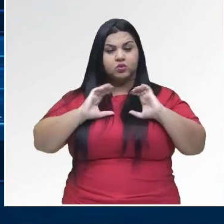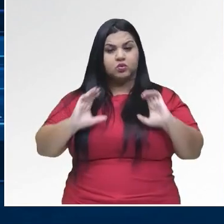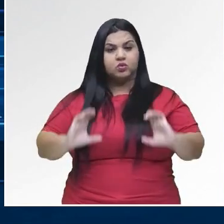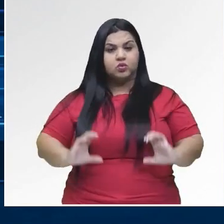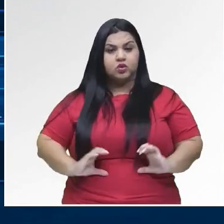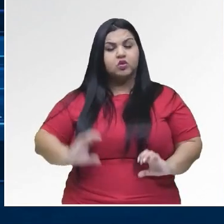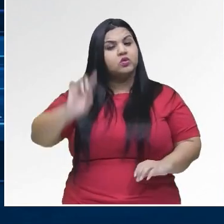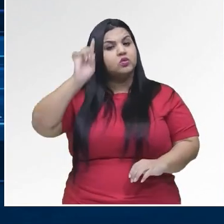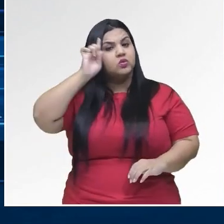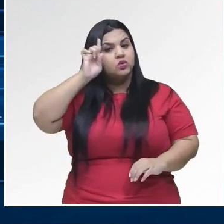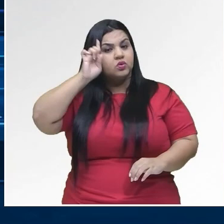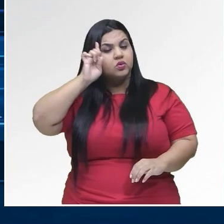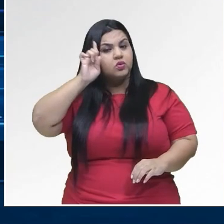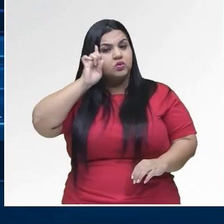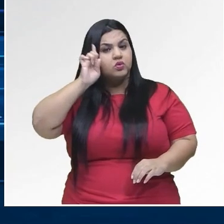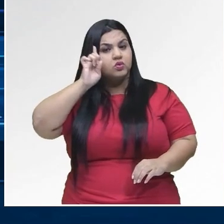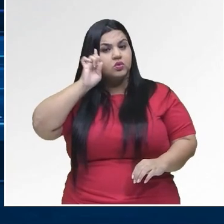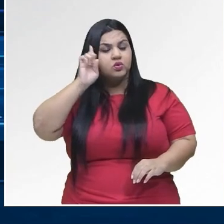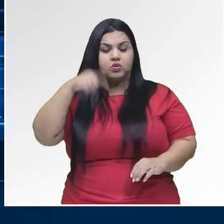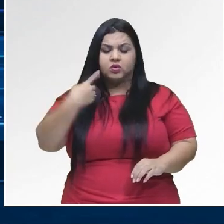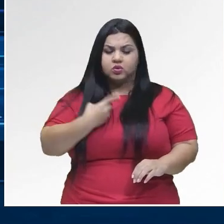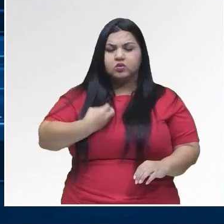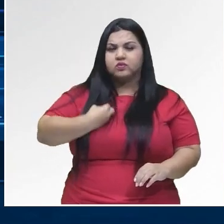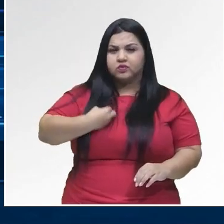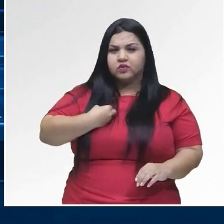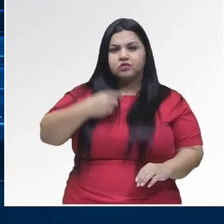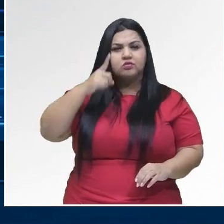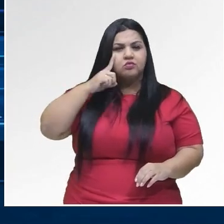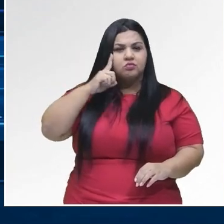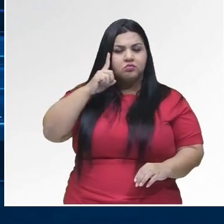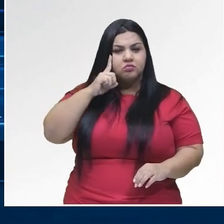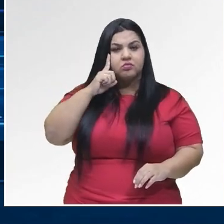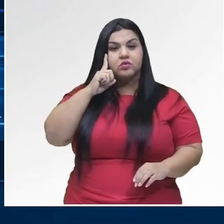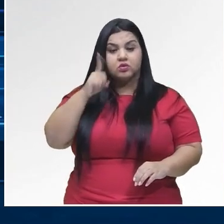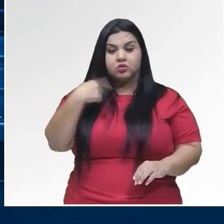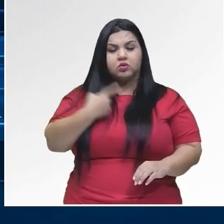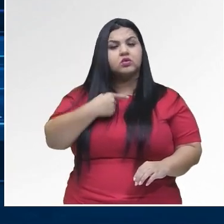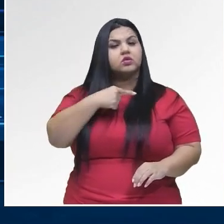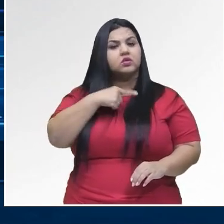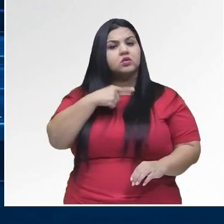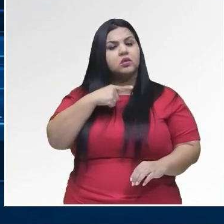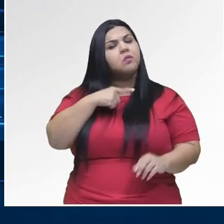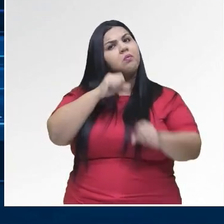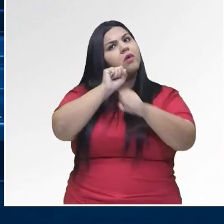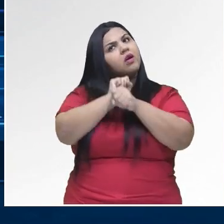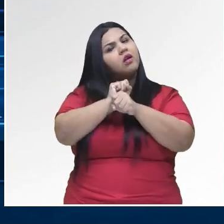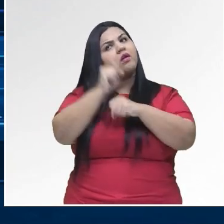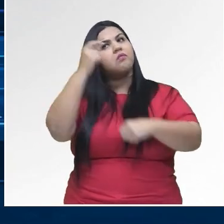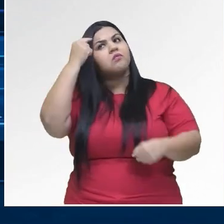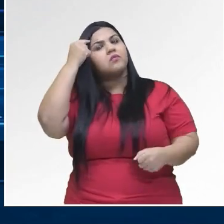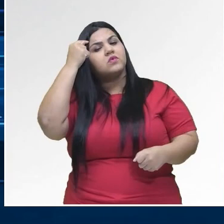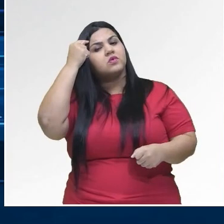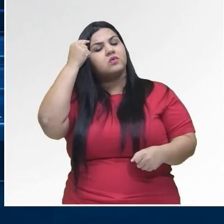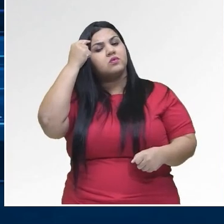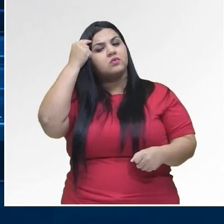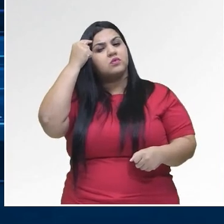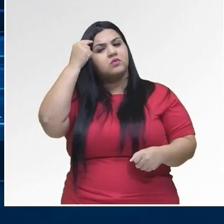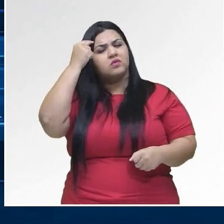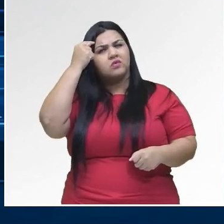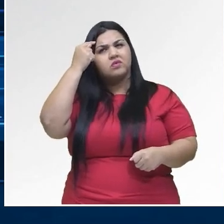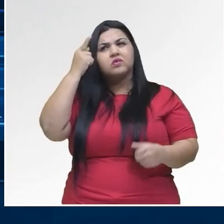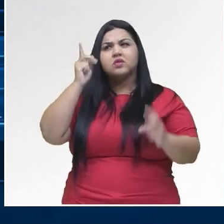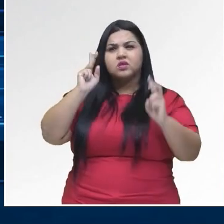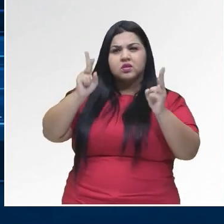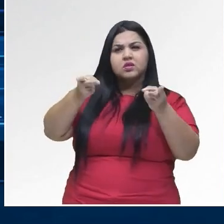nosso dia a dia, na nossa vida cotidiana, nós temos que parar para pensar,